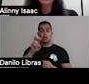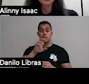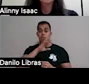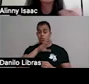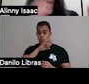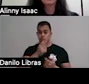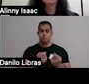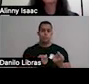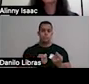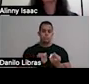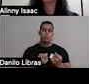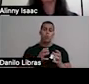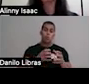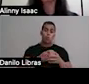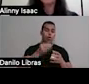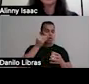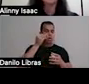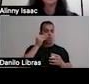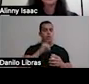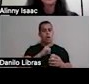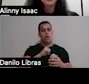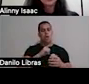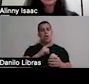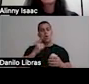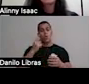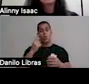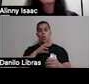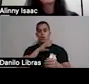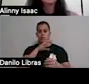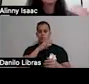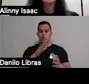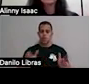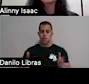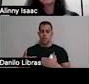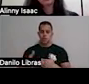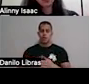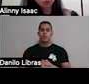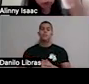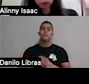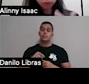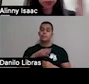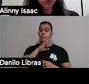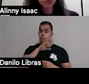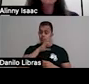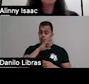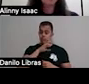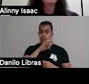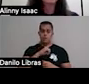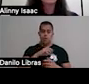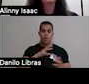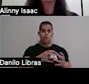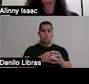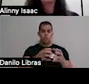e no nosso grupo experimental, a gente deixou um animal por caixa. E aí, esses animais, eles foram mantidos, né, em grupo